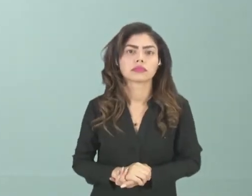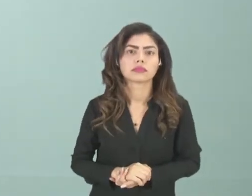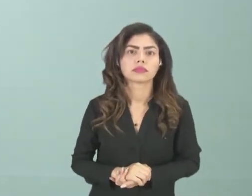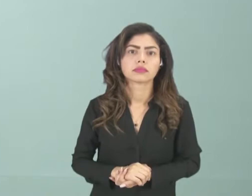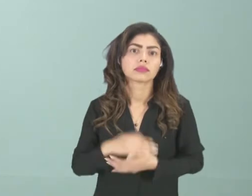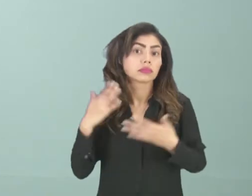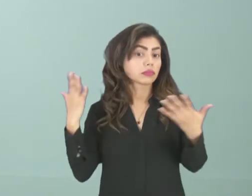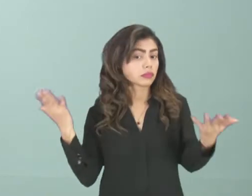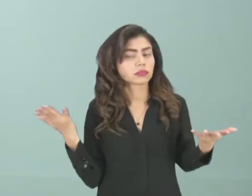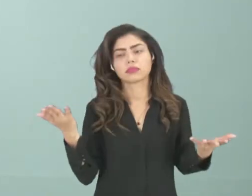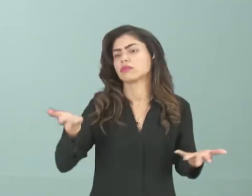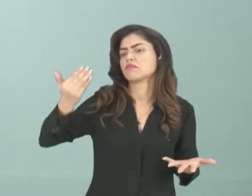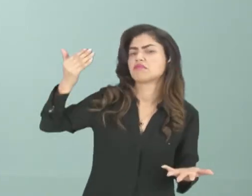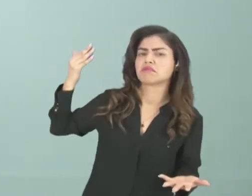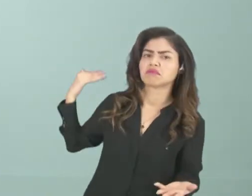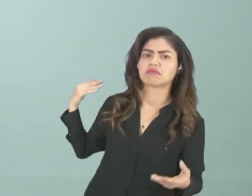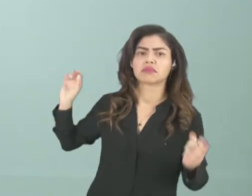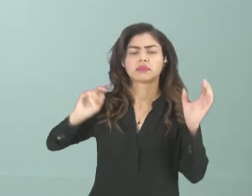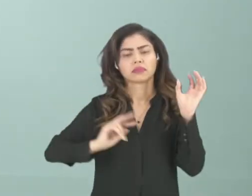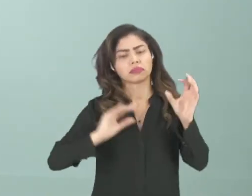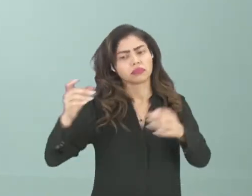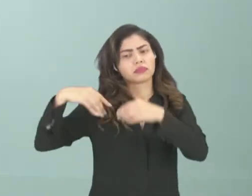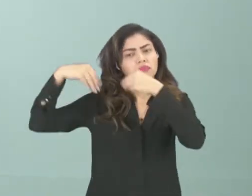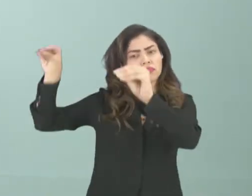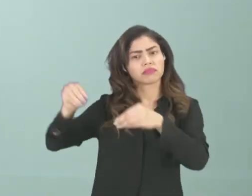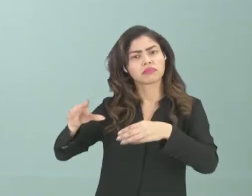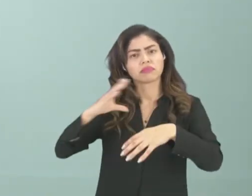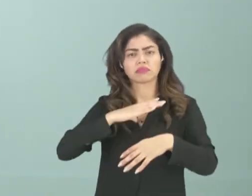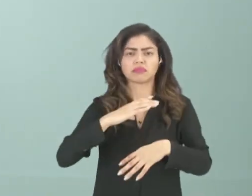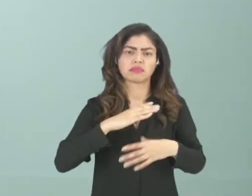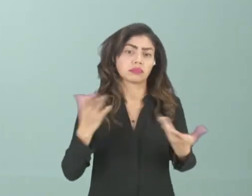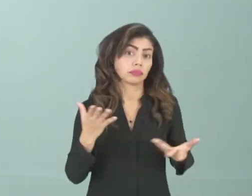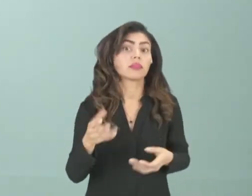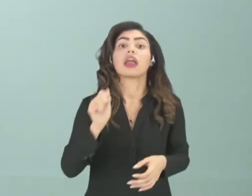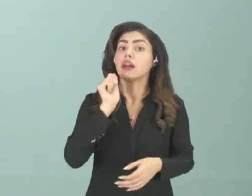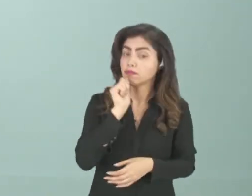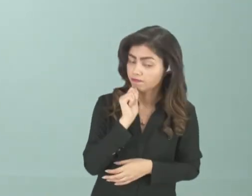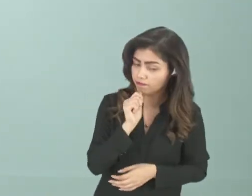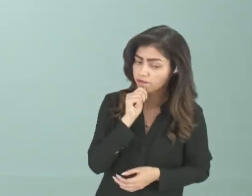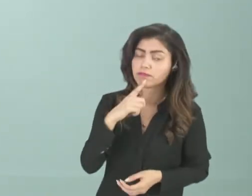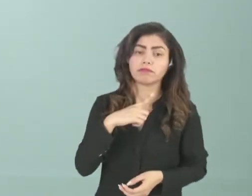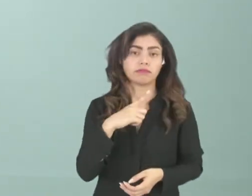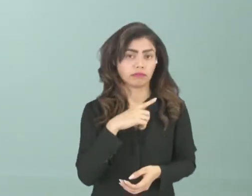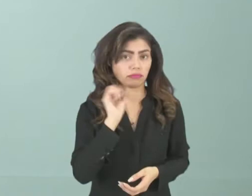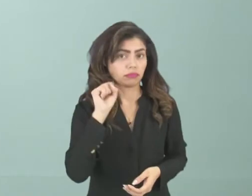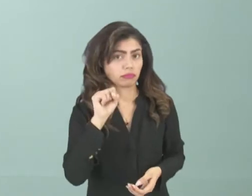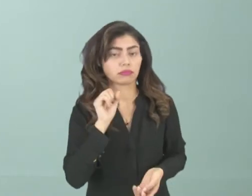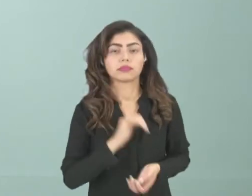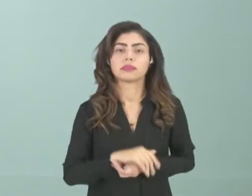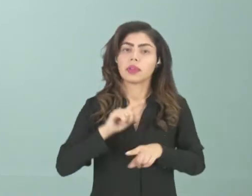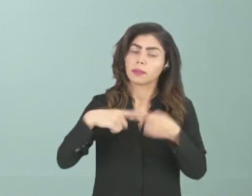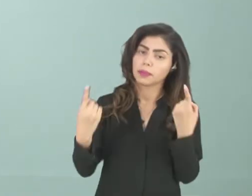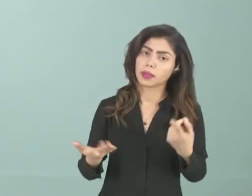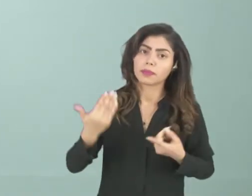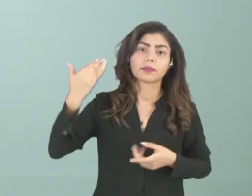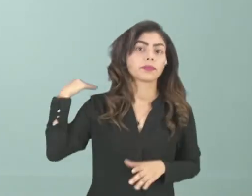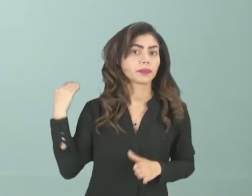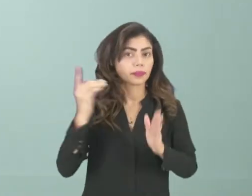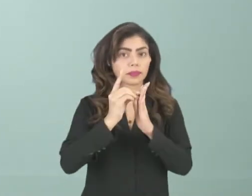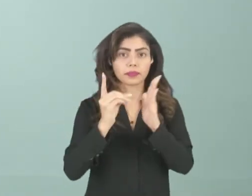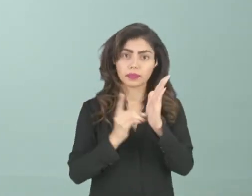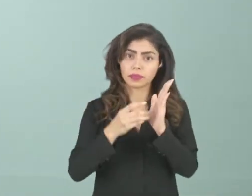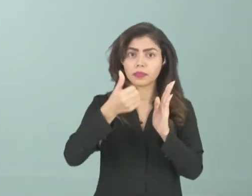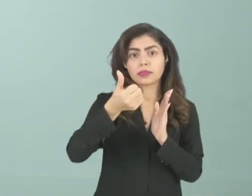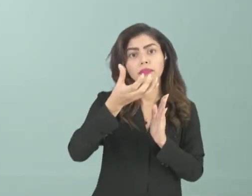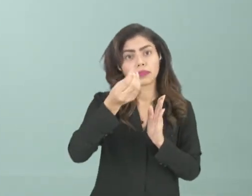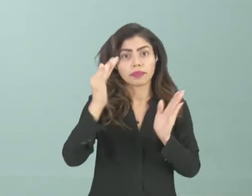extinto. Aconteceu o processo de urbanização, então não tem mais êxodo rural. Ele existe sim, mas não da maneira como existia na década de 60 até a